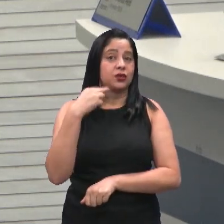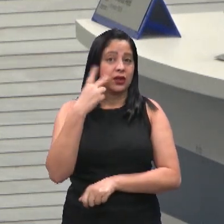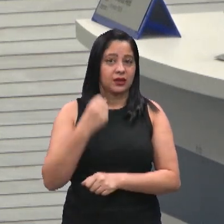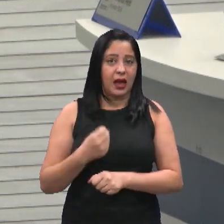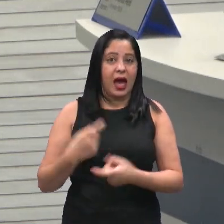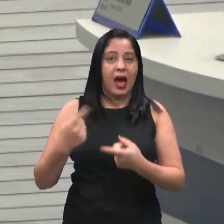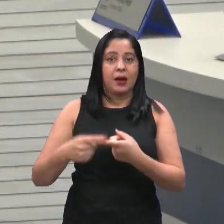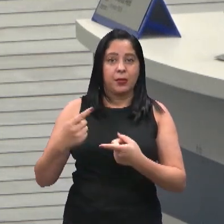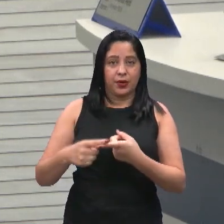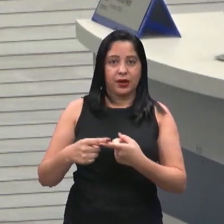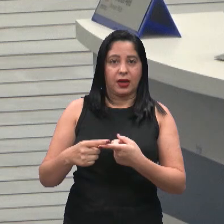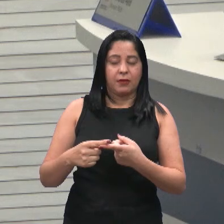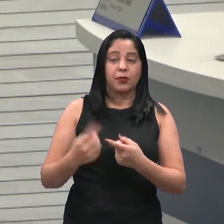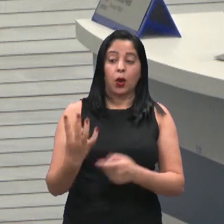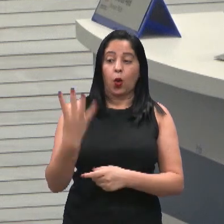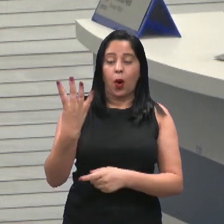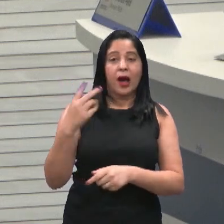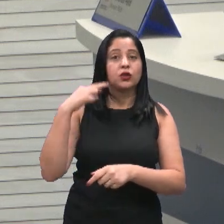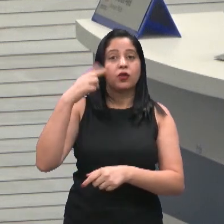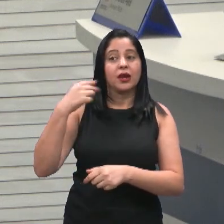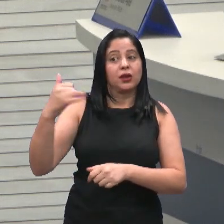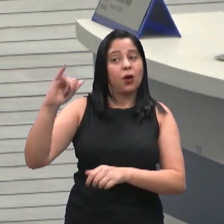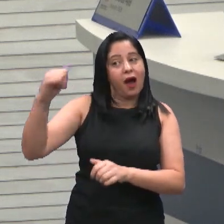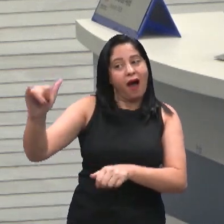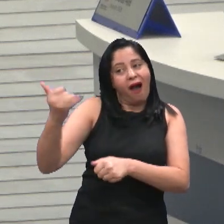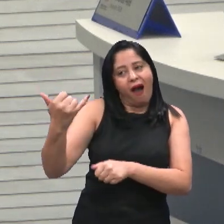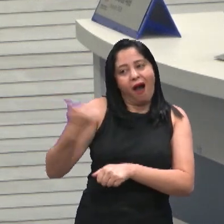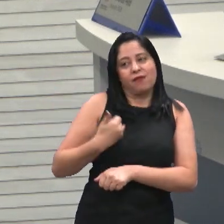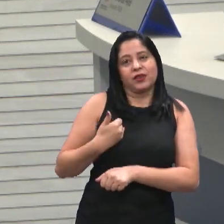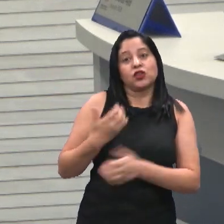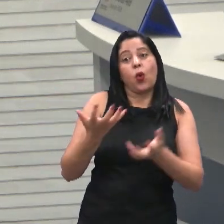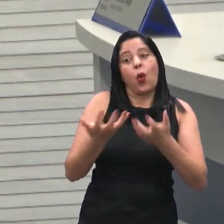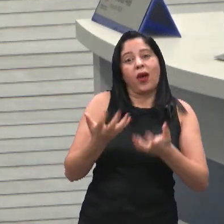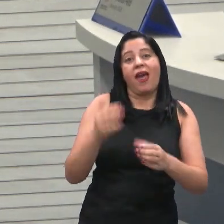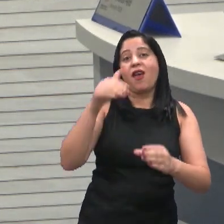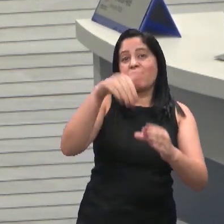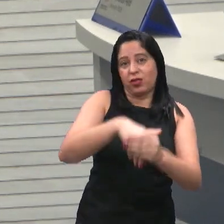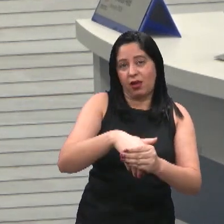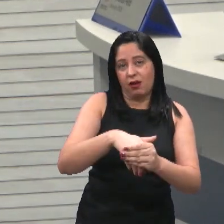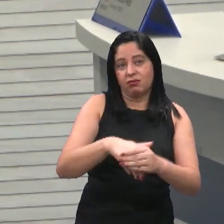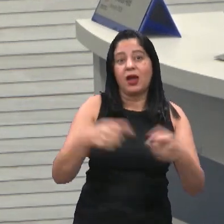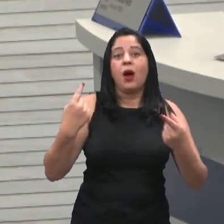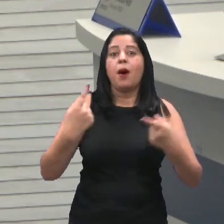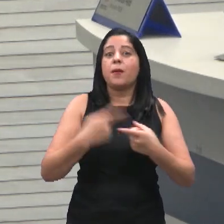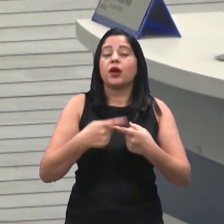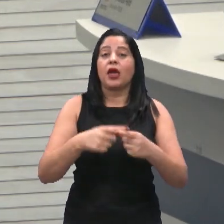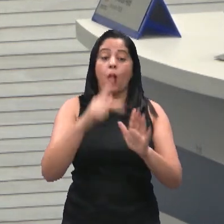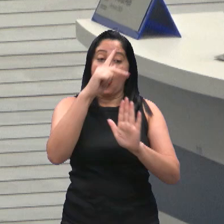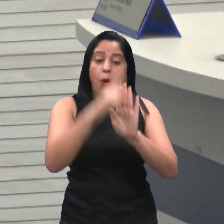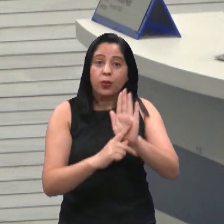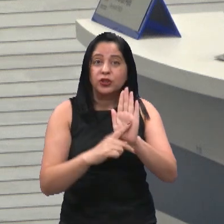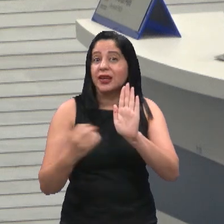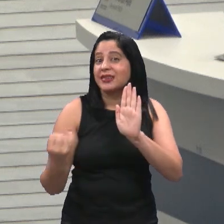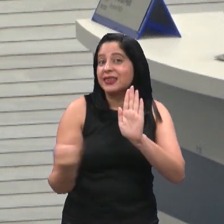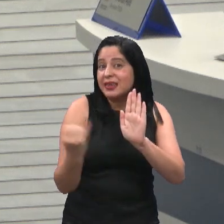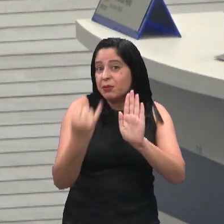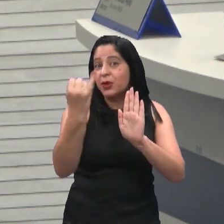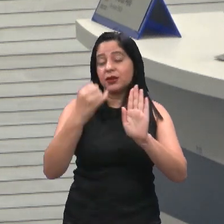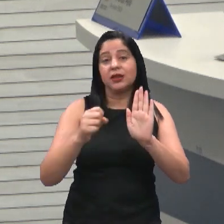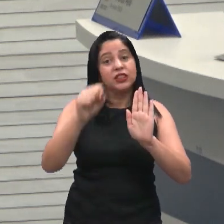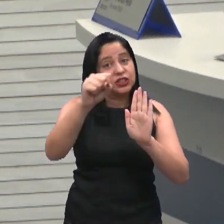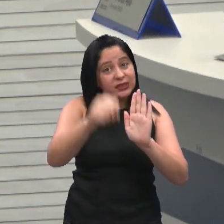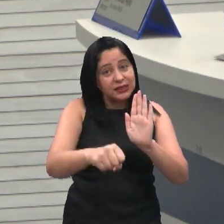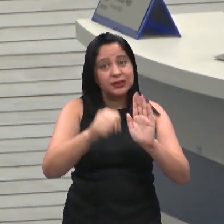dessa votação, vereador Sérgio. Por causa de quê? Da importância desse projeto. Esse projeto é muito